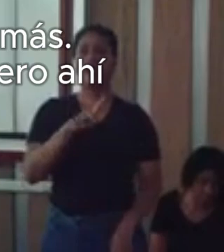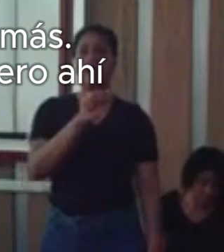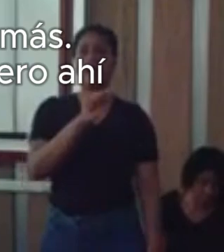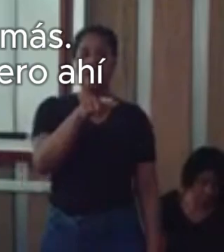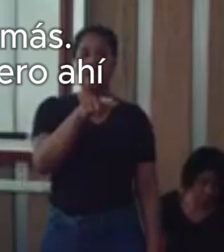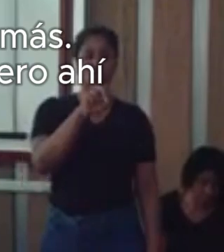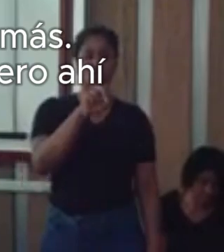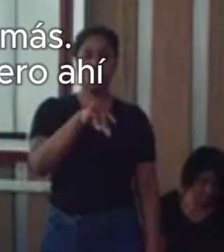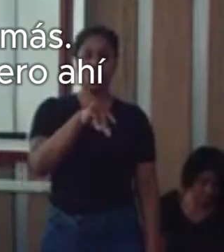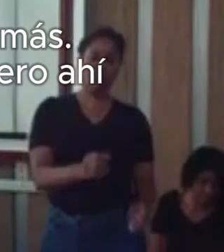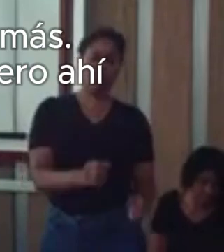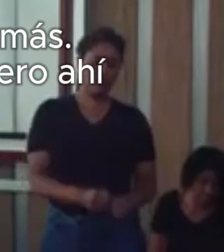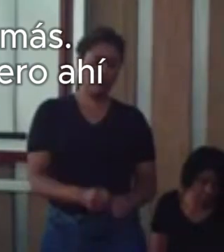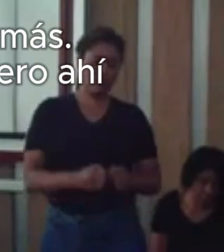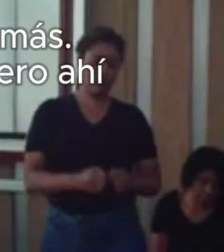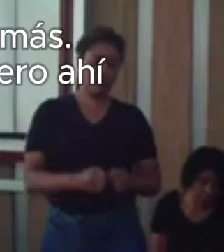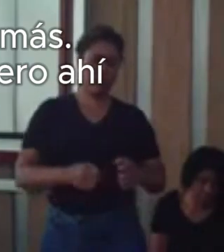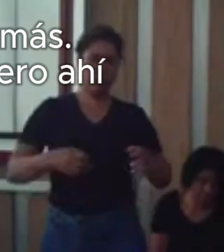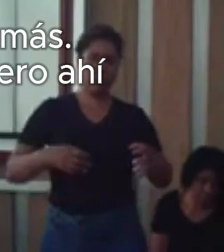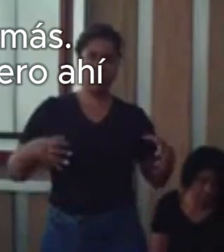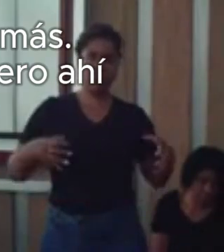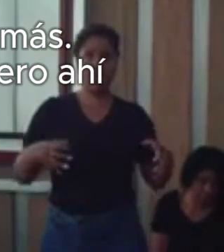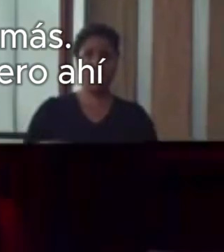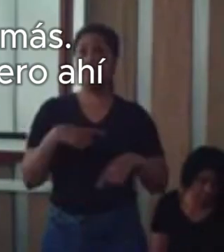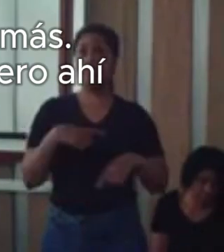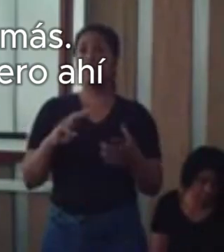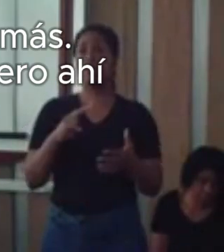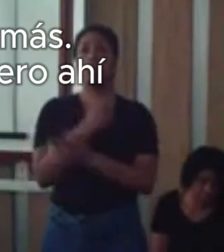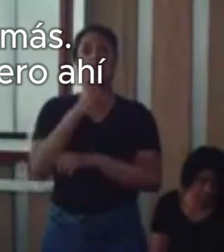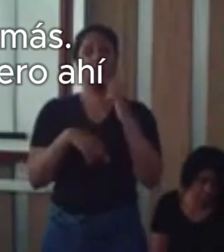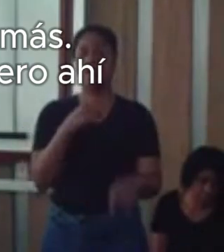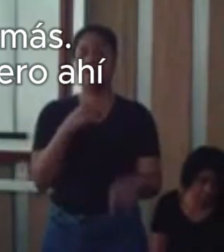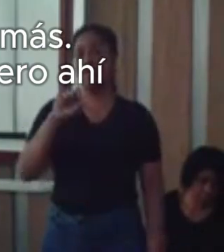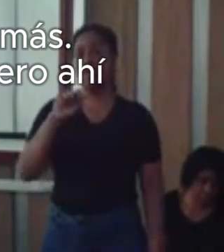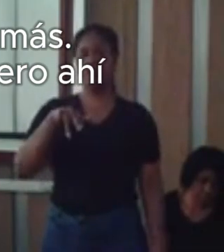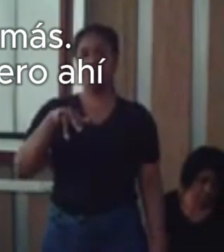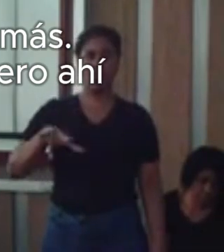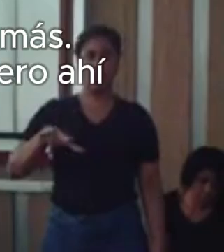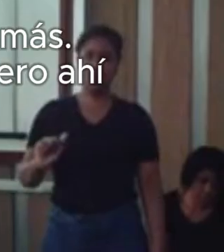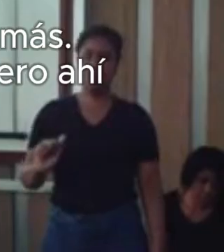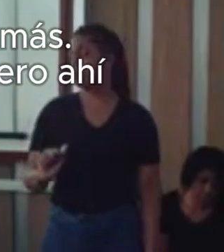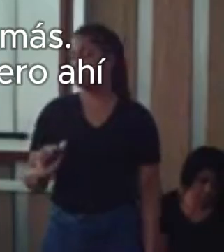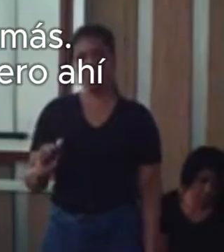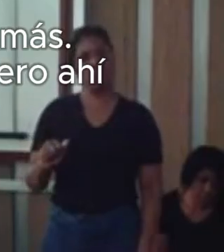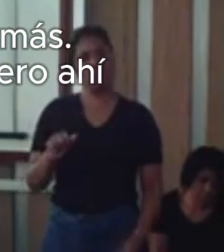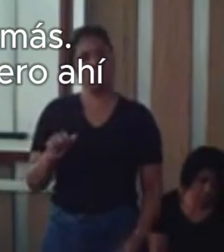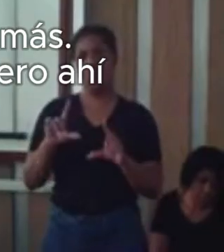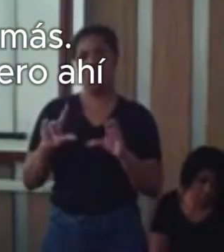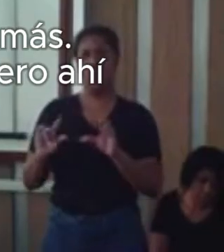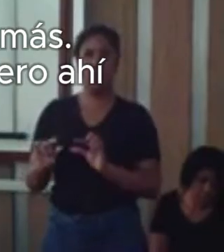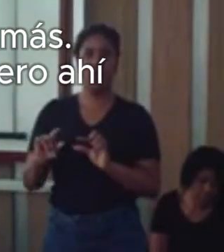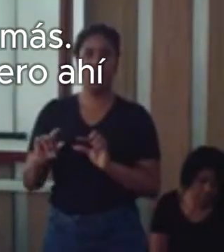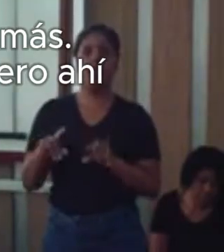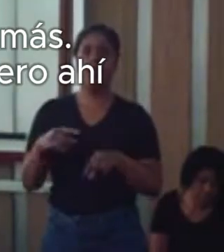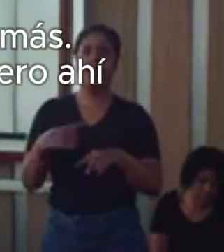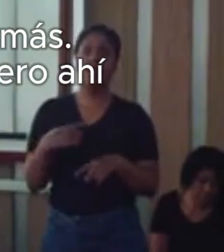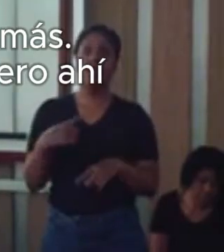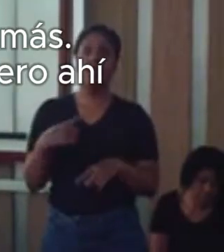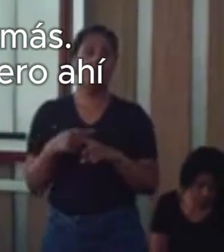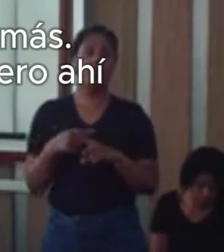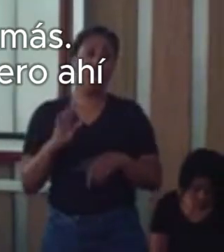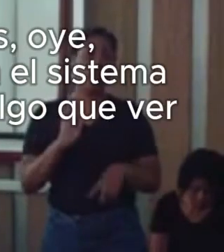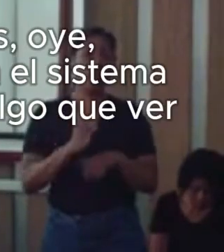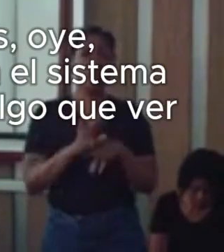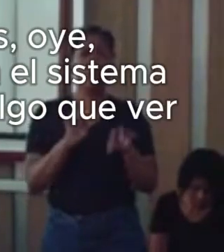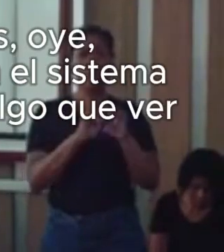depois, o que acontece? Não tem mais. A laminina se recolhe só para umas estruturas específicas, mas ali do lado das células não tem mais. Se sofre